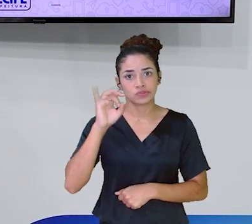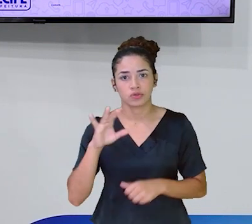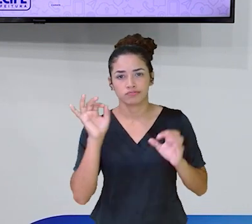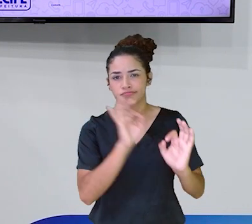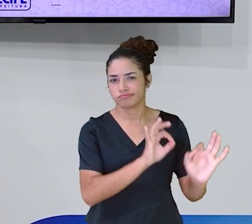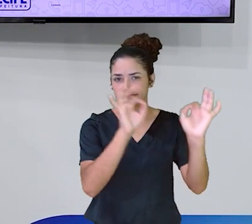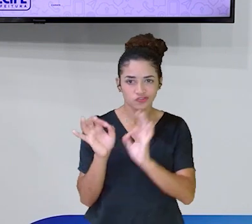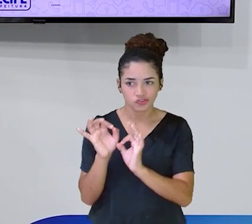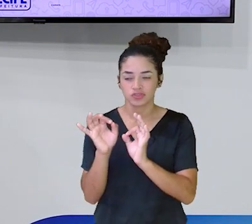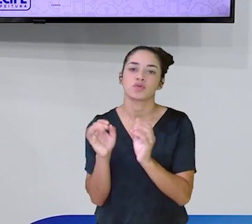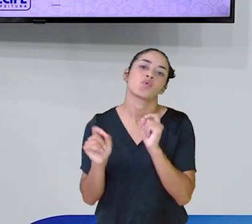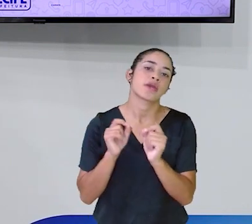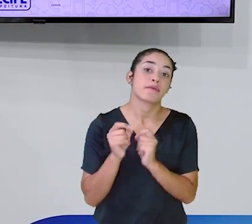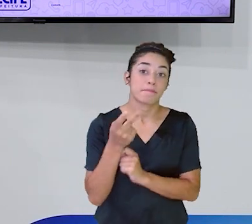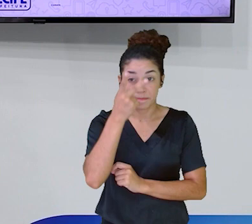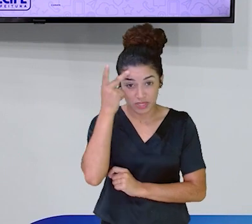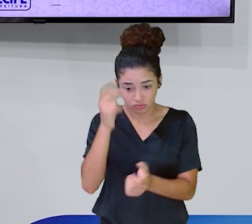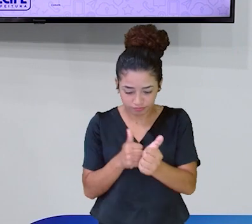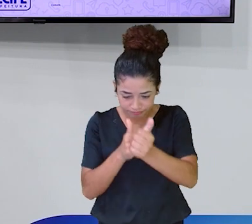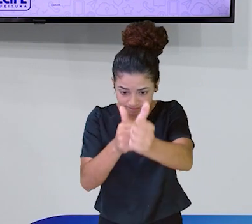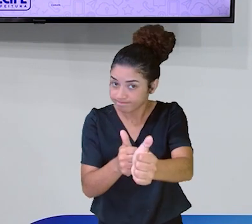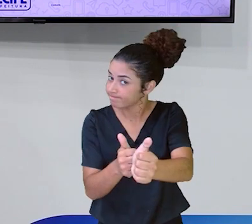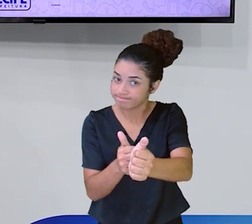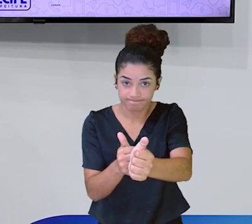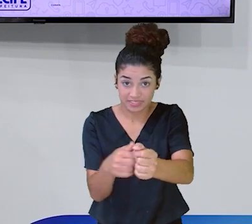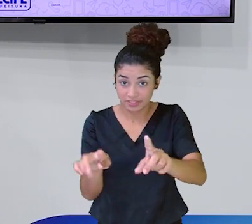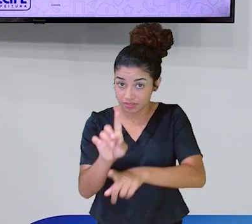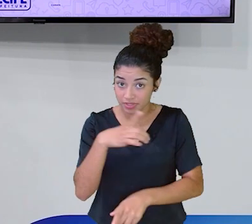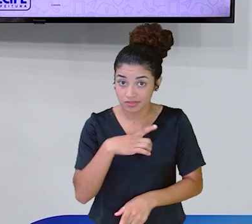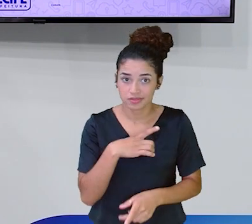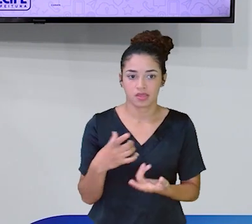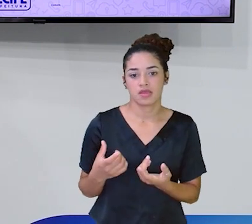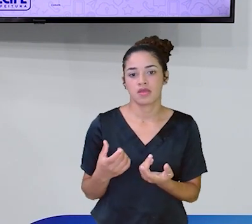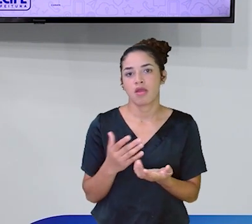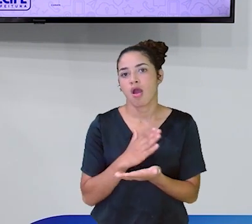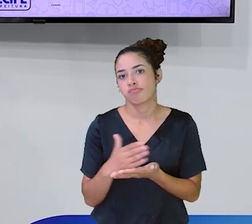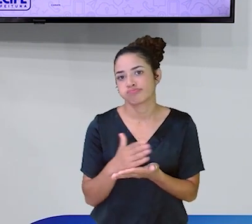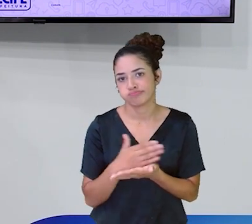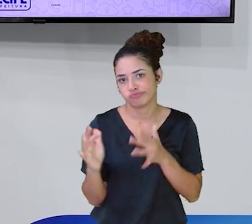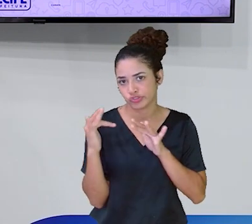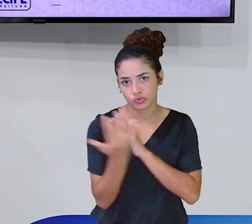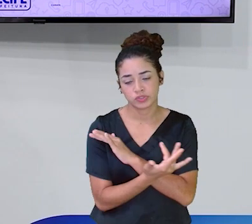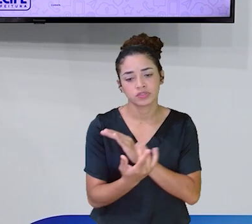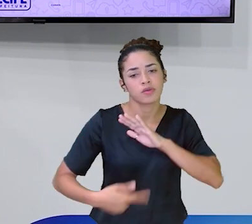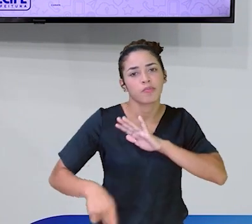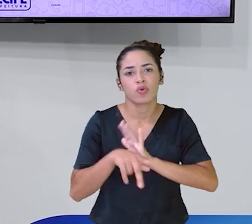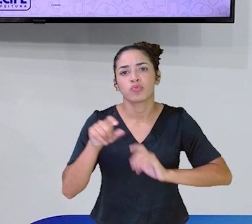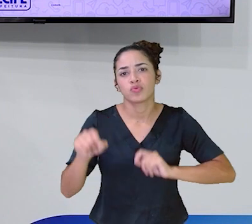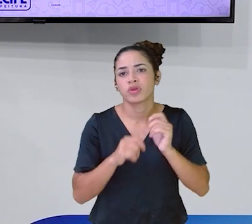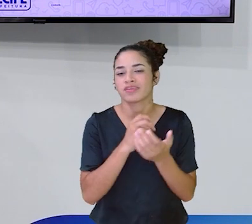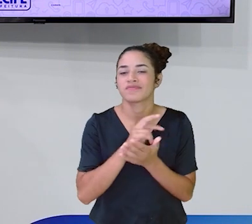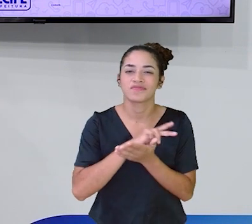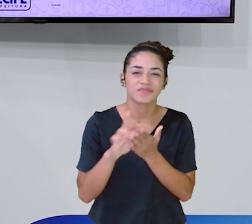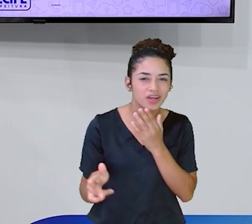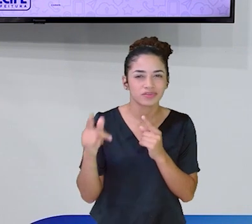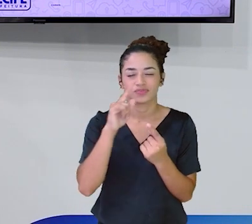acompanha pessoas, mas também existem aí páginas especializadas em vários tipos de texto. Aqui